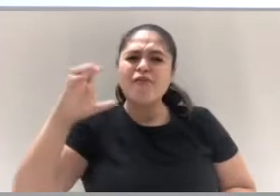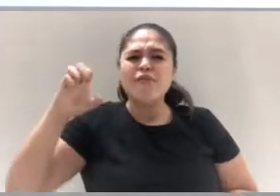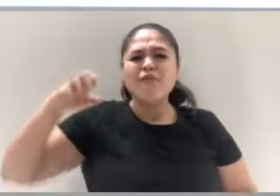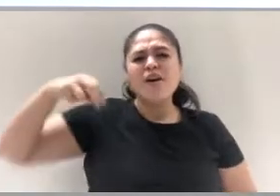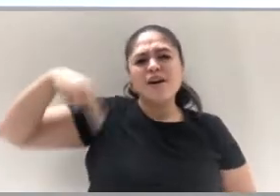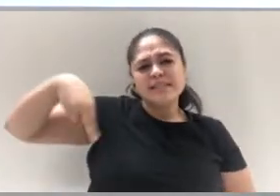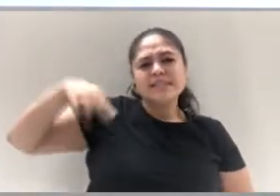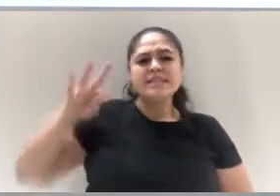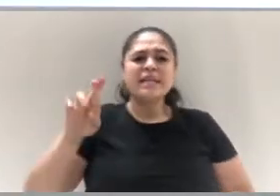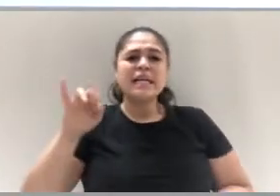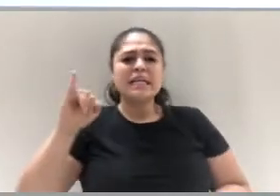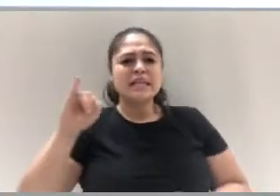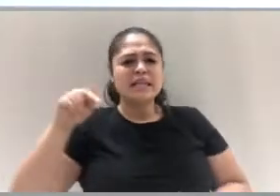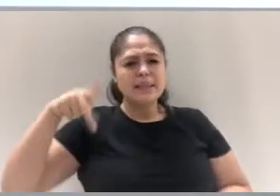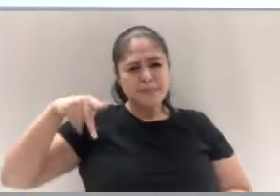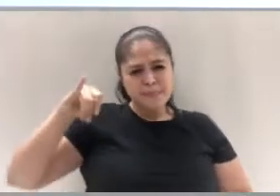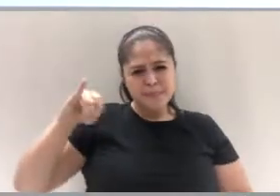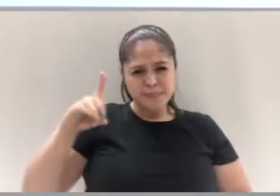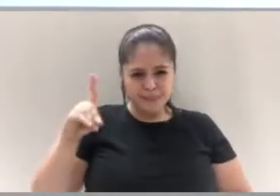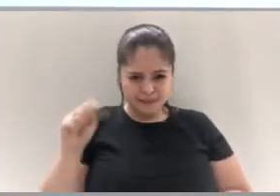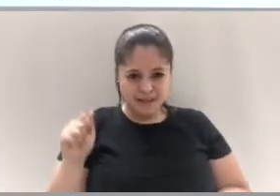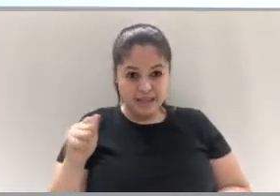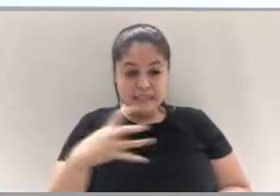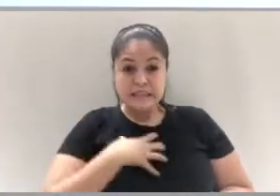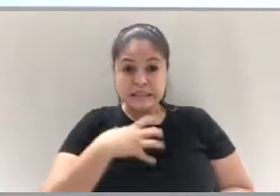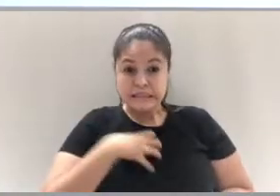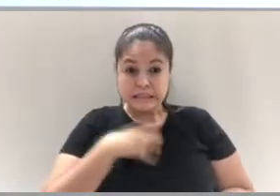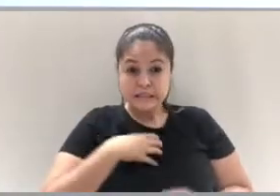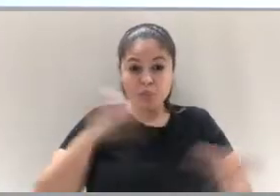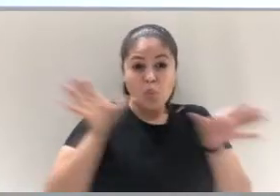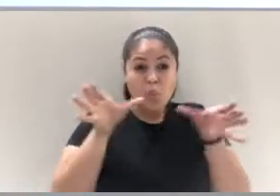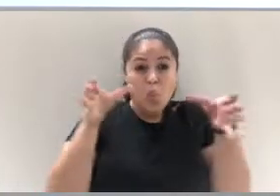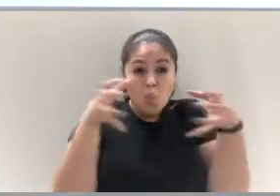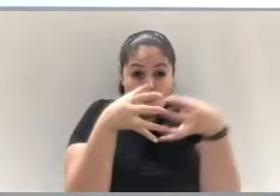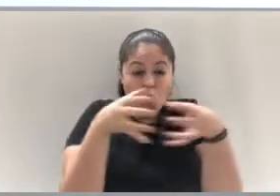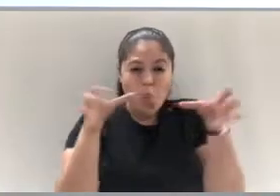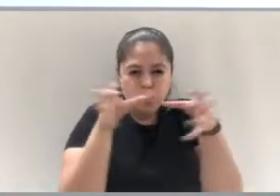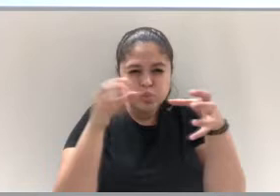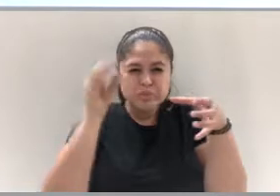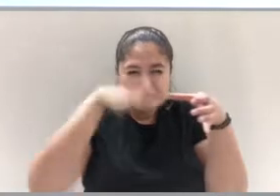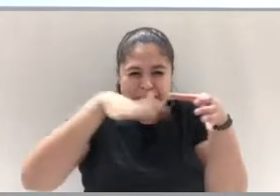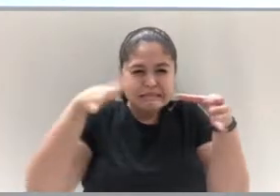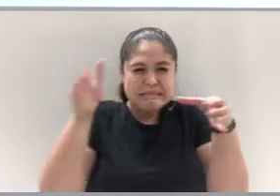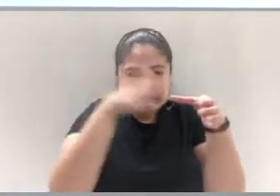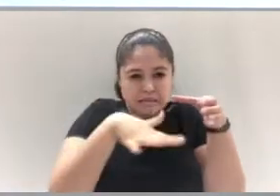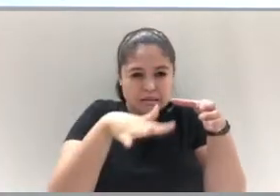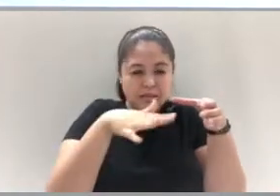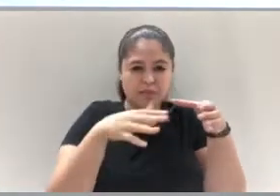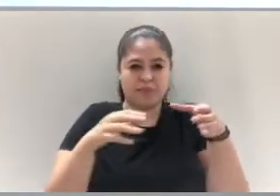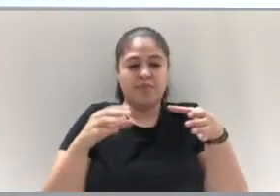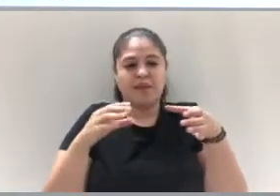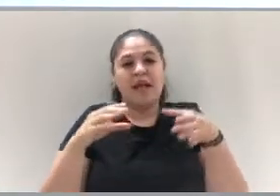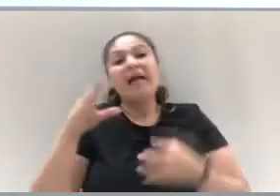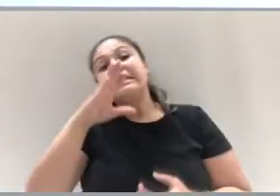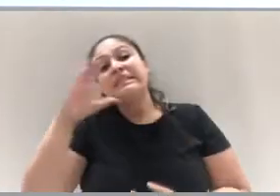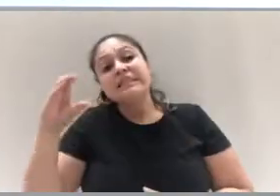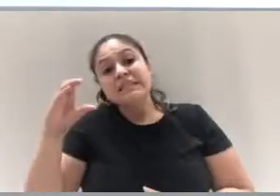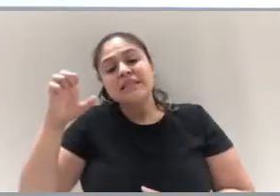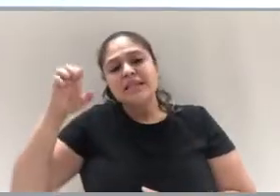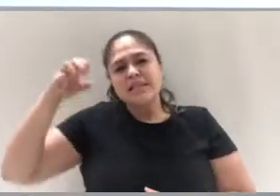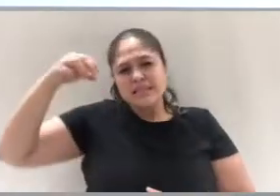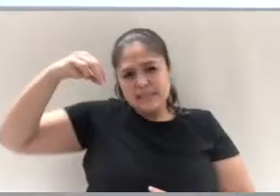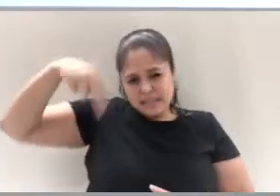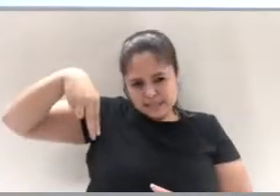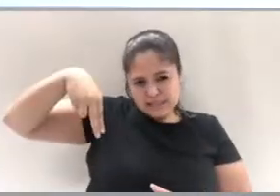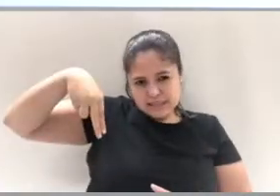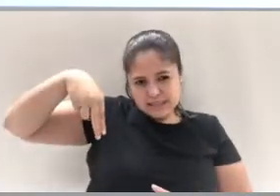sentida pelo corpo que está dentro. A força centrípeta é quando o observador está olhando de fora, percebe a